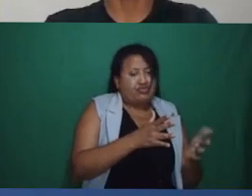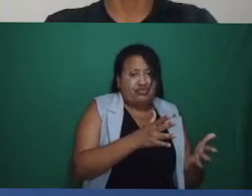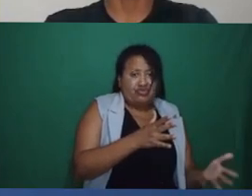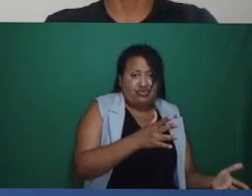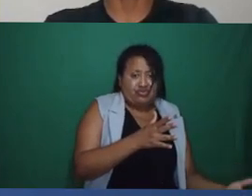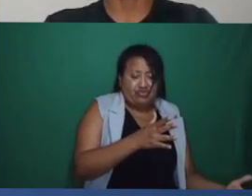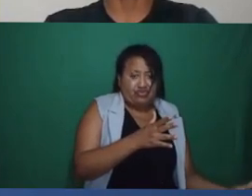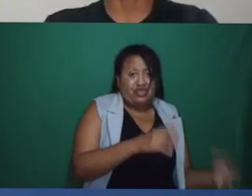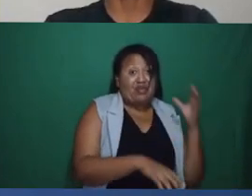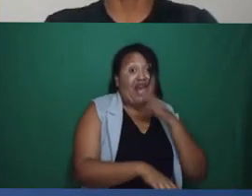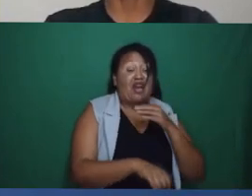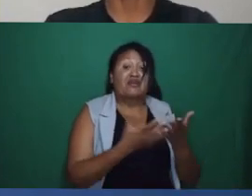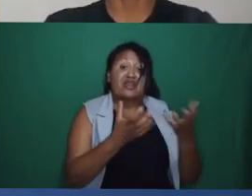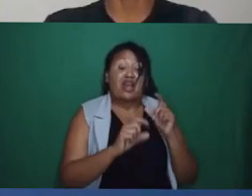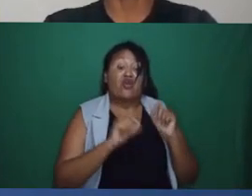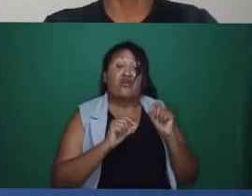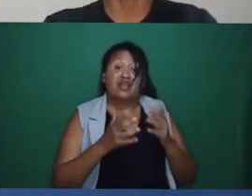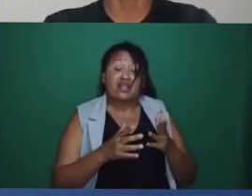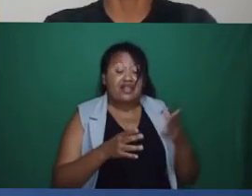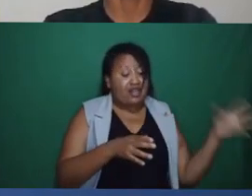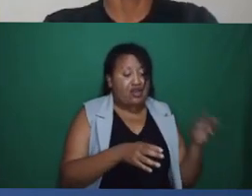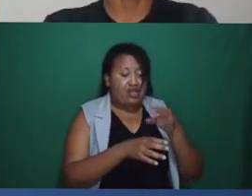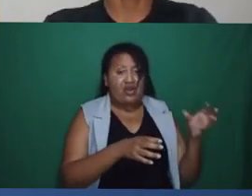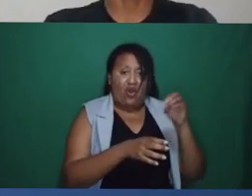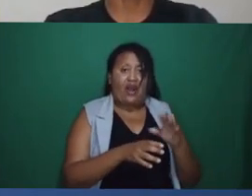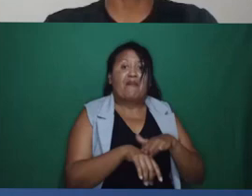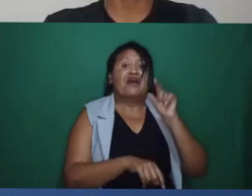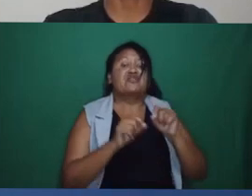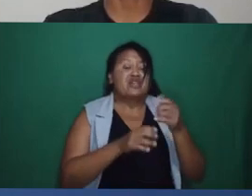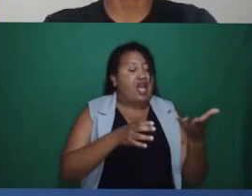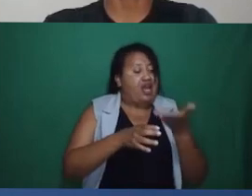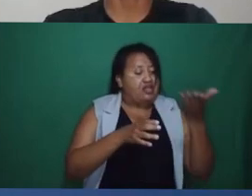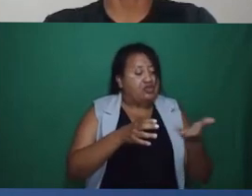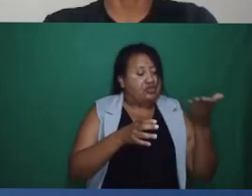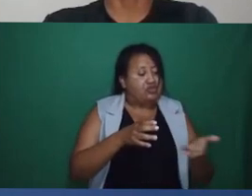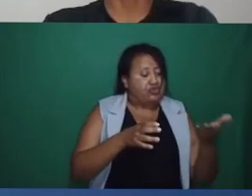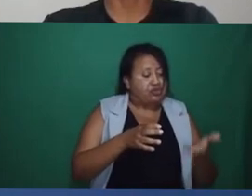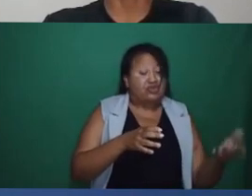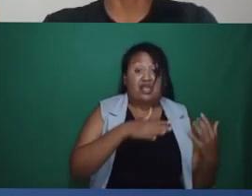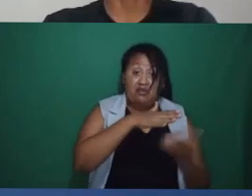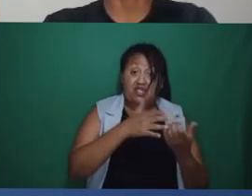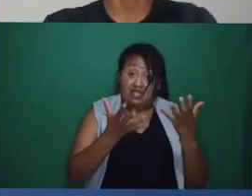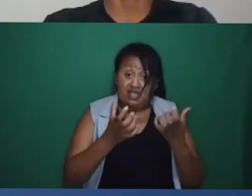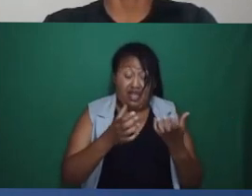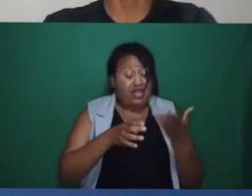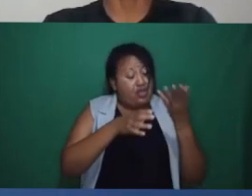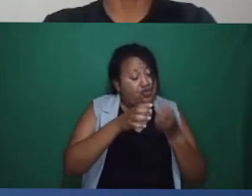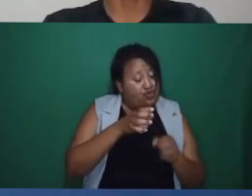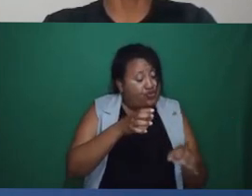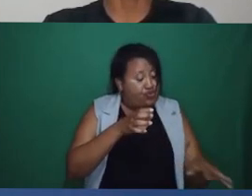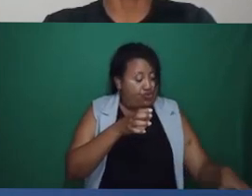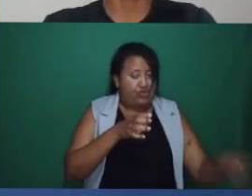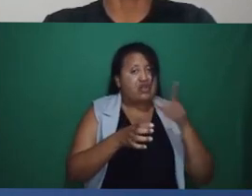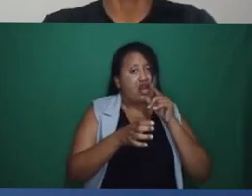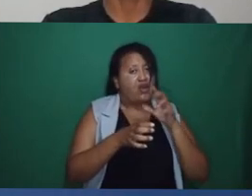o processo que acionar adicionar novos ralos sabendo que a empresa quer que eu escorramento seja realizado e no